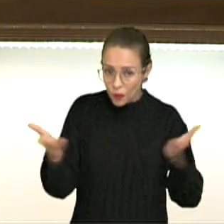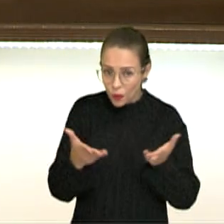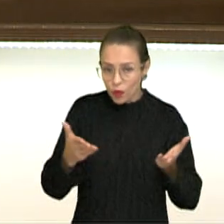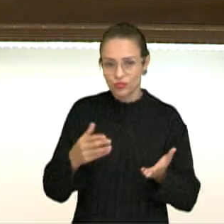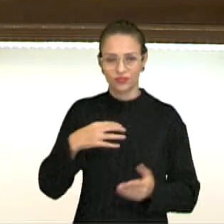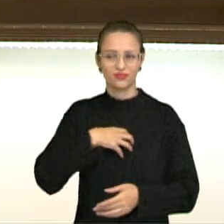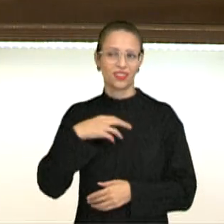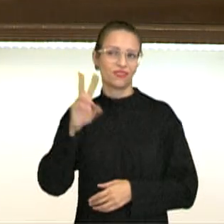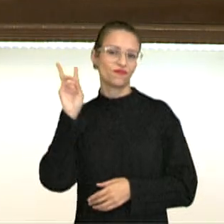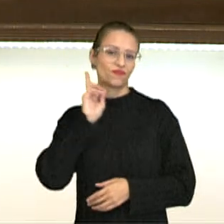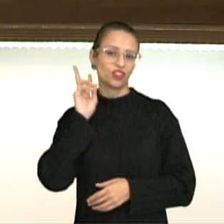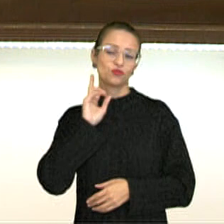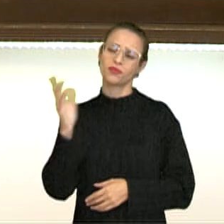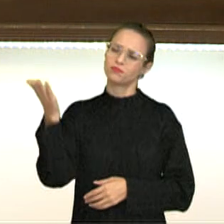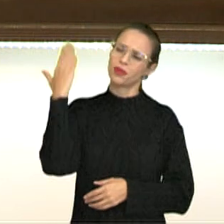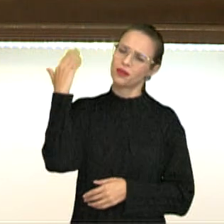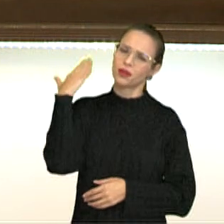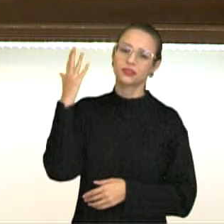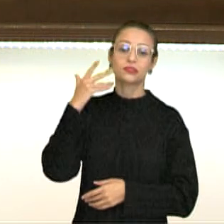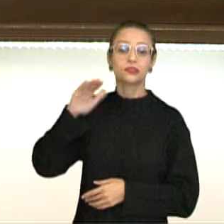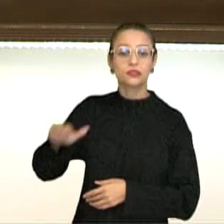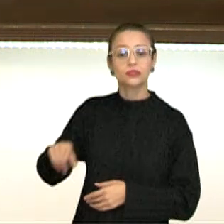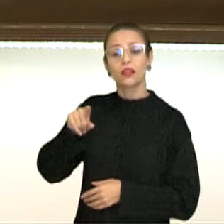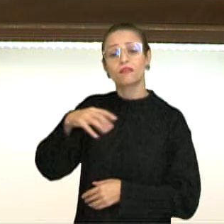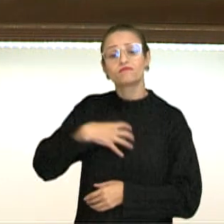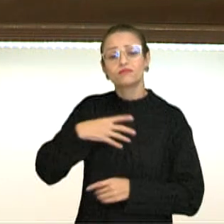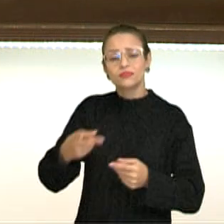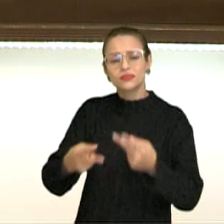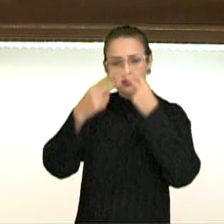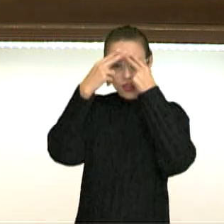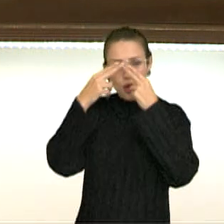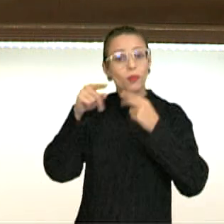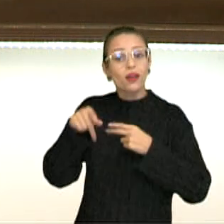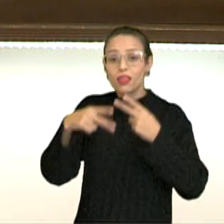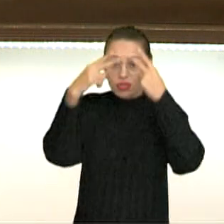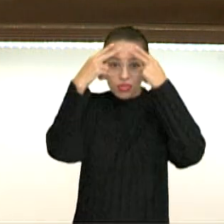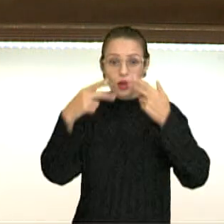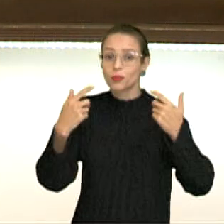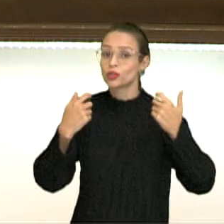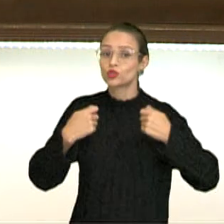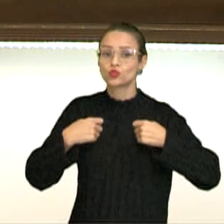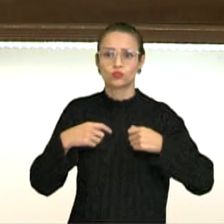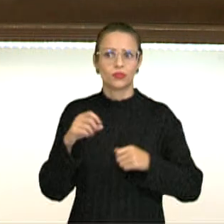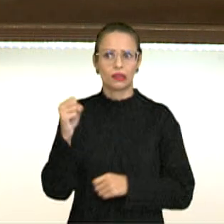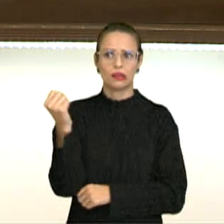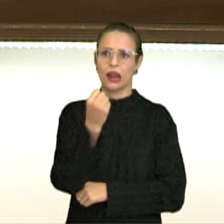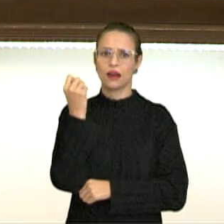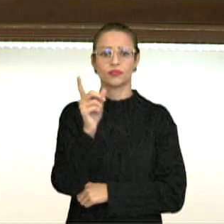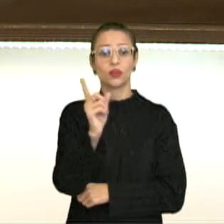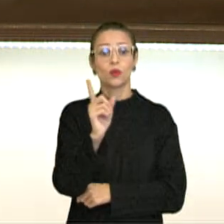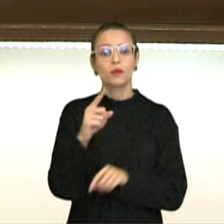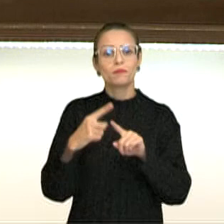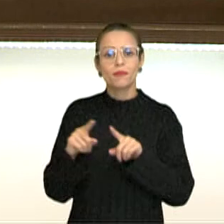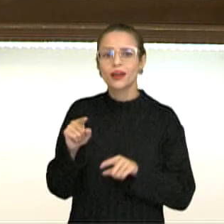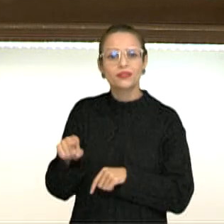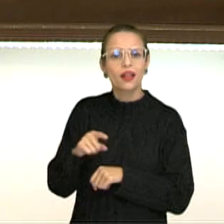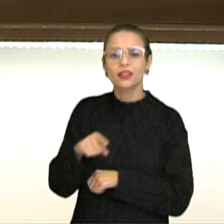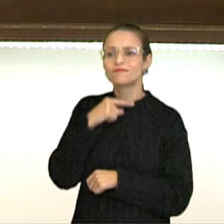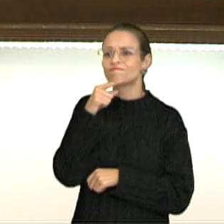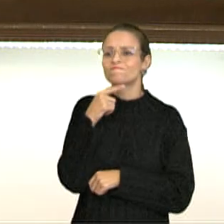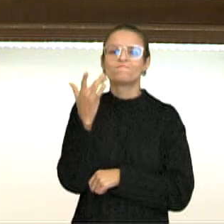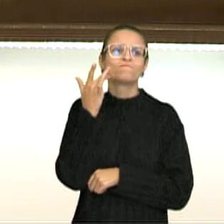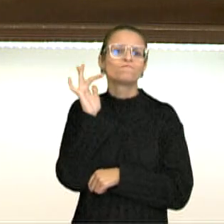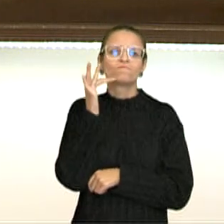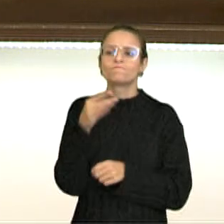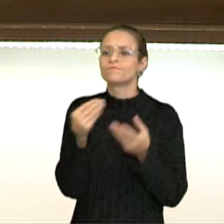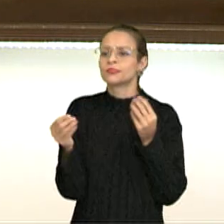de vítima, lá na infância ela teve algum tipo de trauma, e esse trauma nem precisa ser algo muito grave, mas que ela não soube lidar com